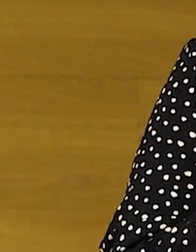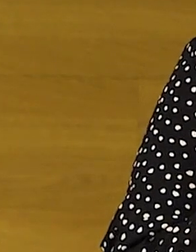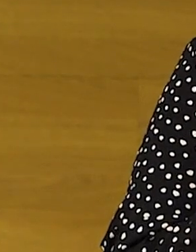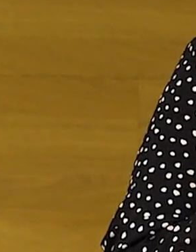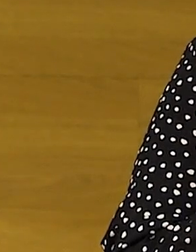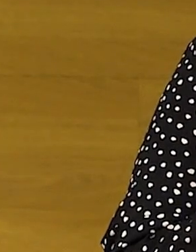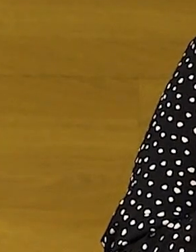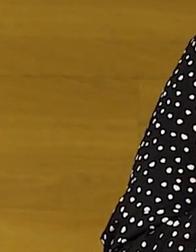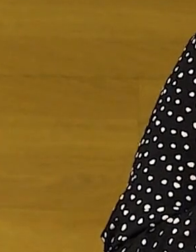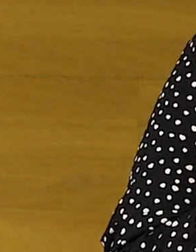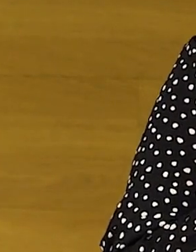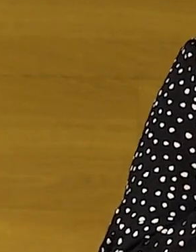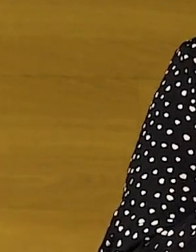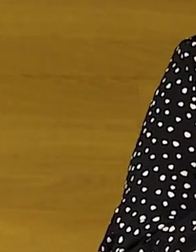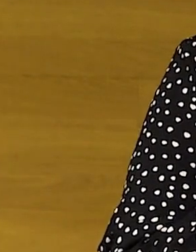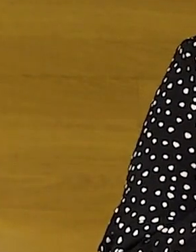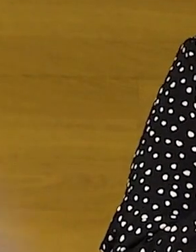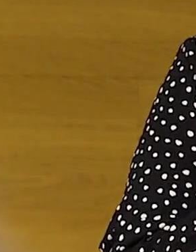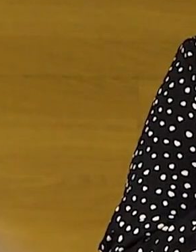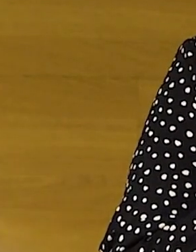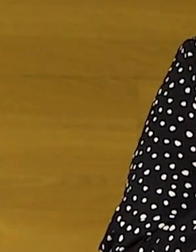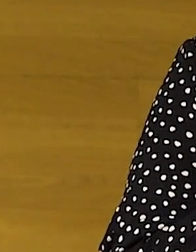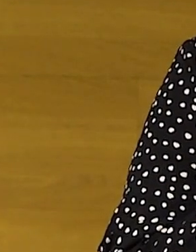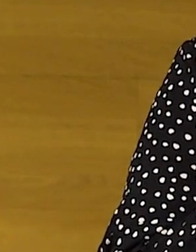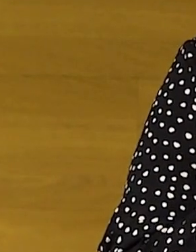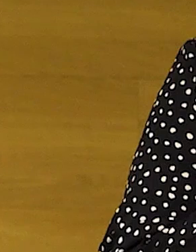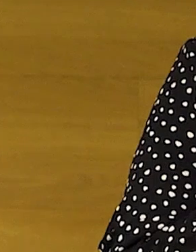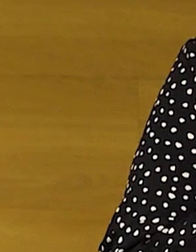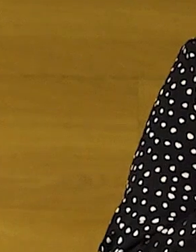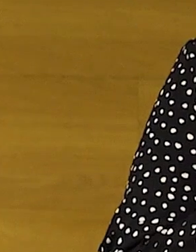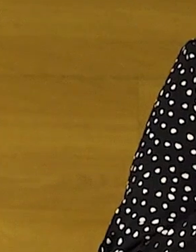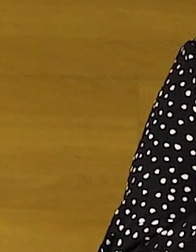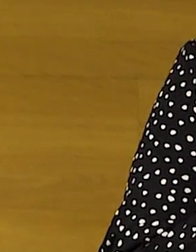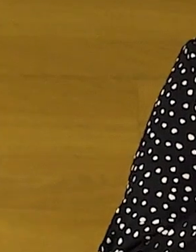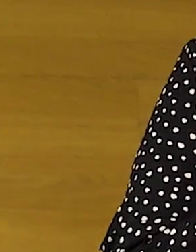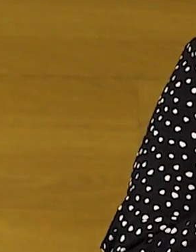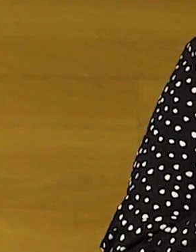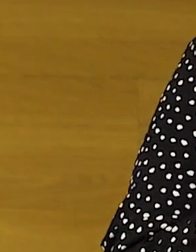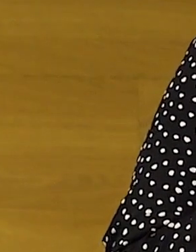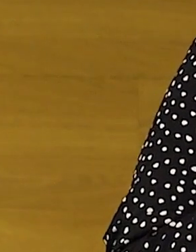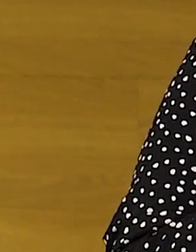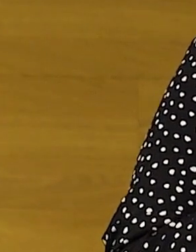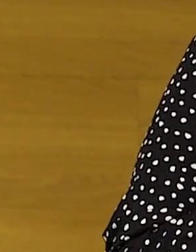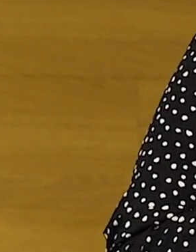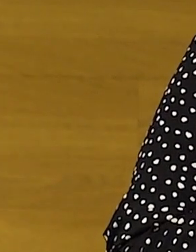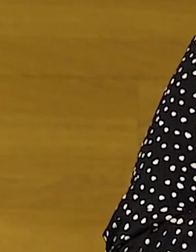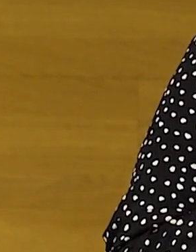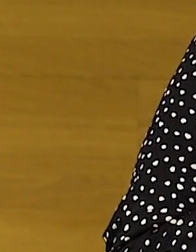governo Bolsonaro, e aquelas violências todas acontecendo, aquela opressão toda, aquele clima, né, que a gente